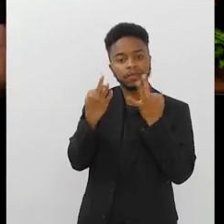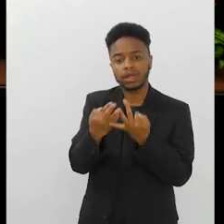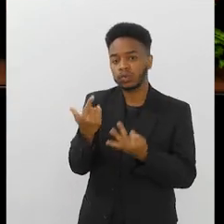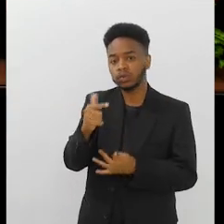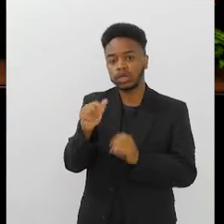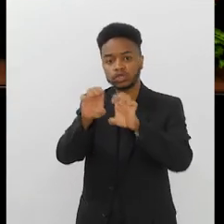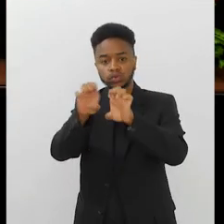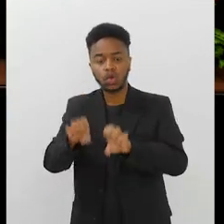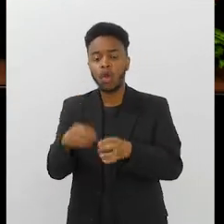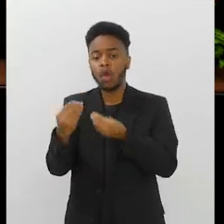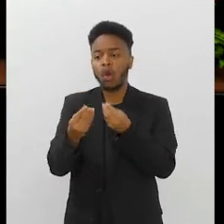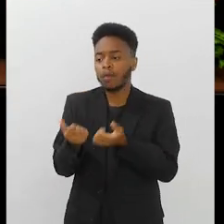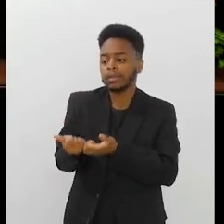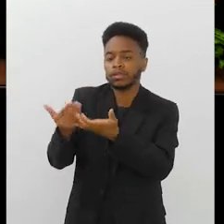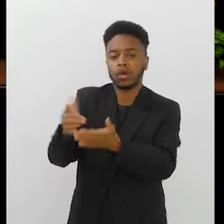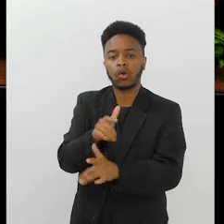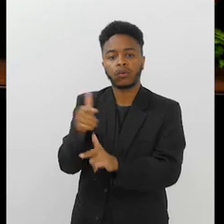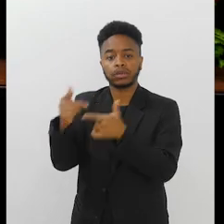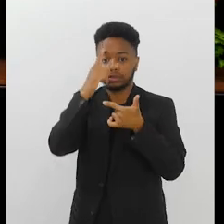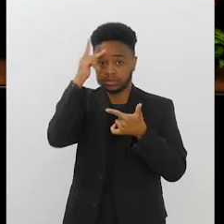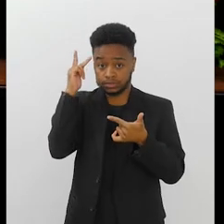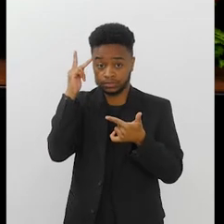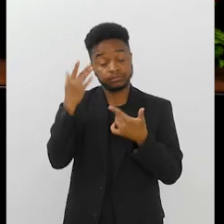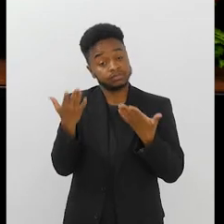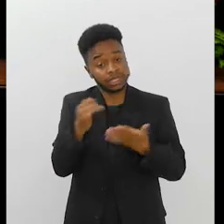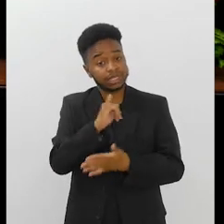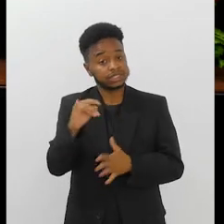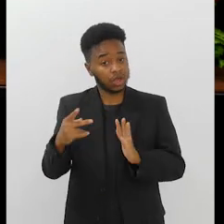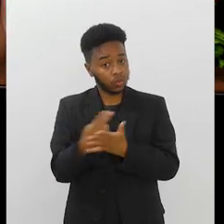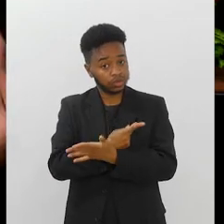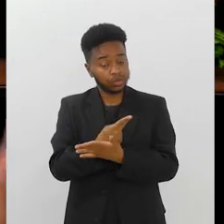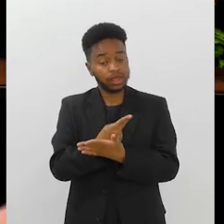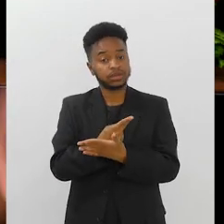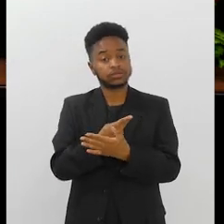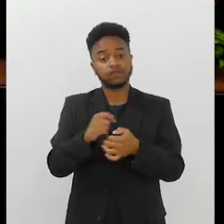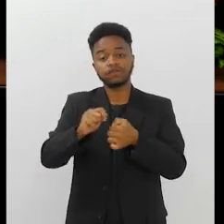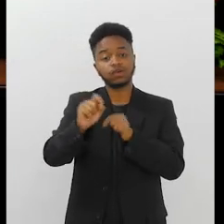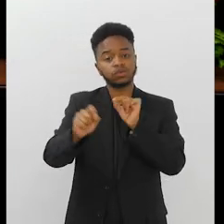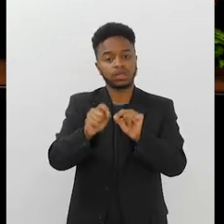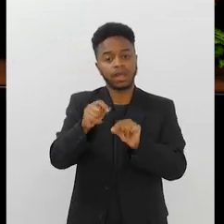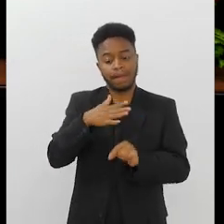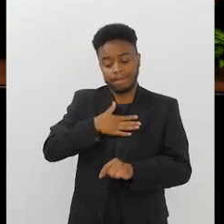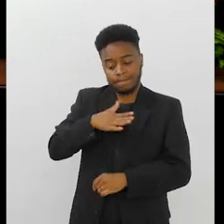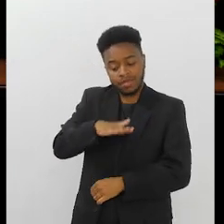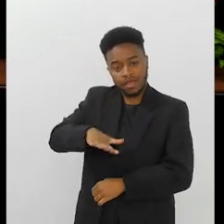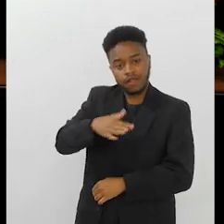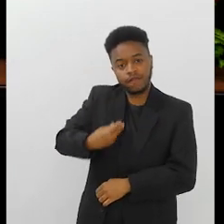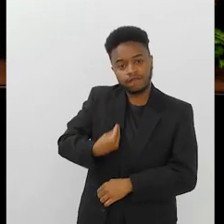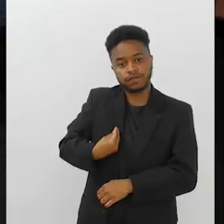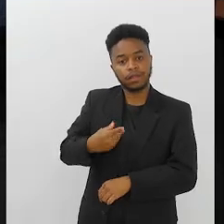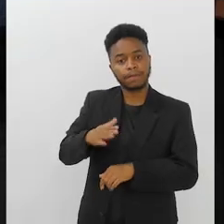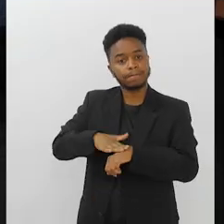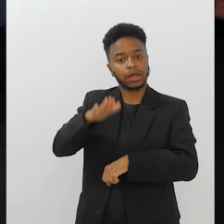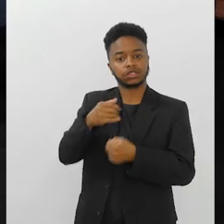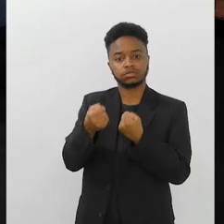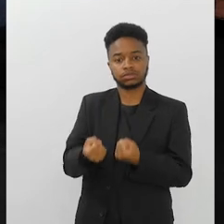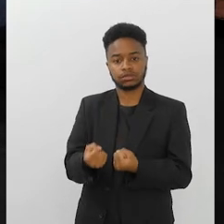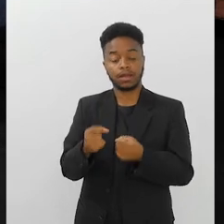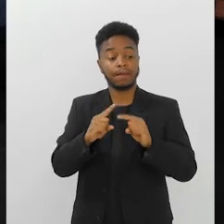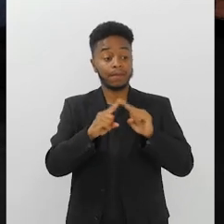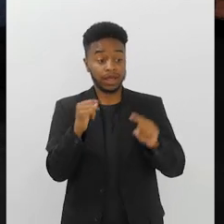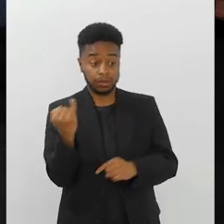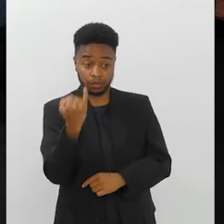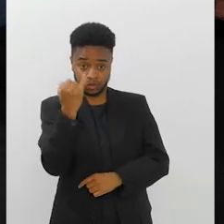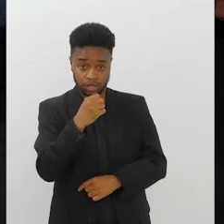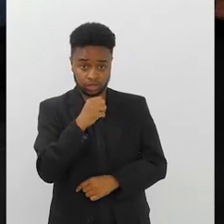estrutura você não tem como gerar isso pros outros ou quando gera você pesa ainda mais aqui no seu campo mas é importante